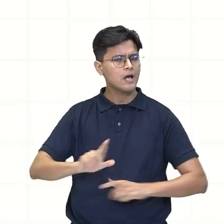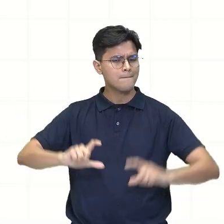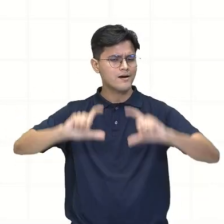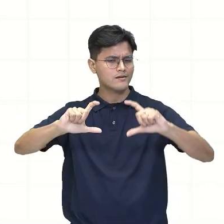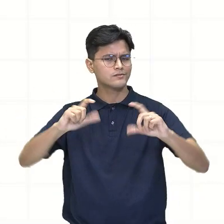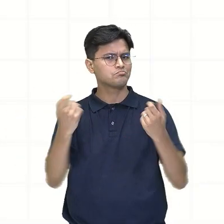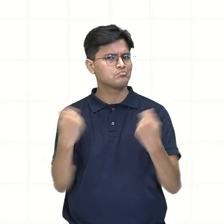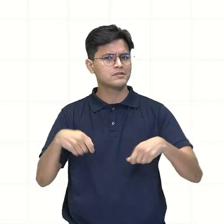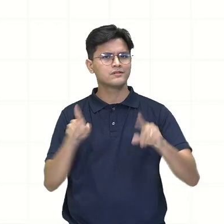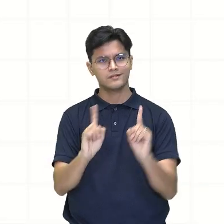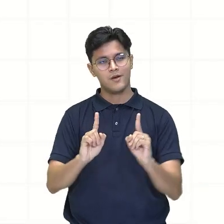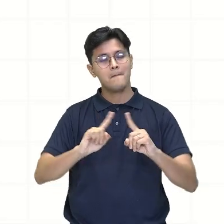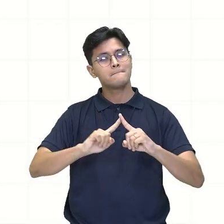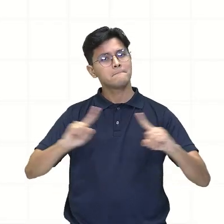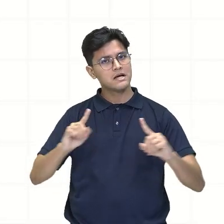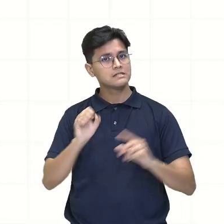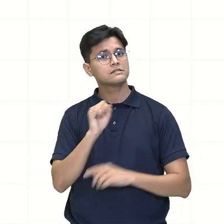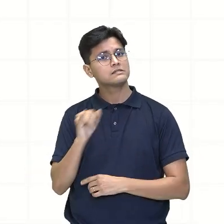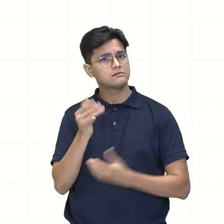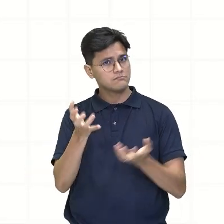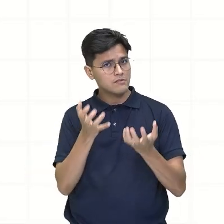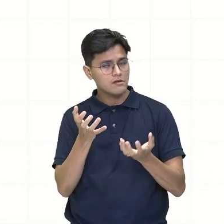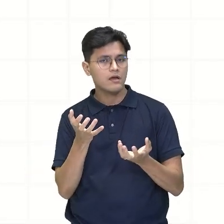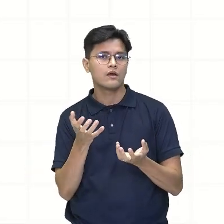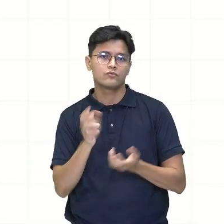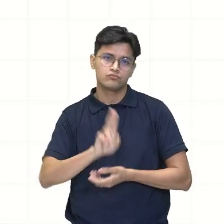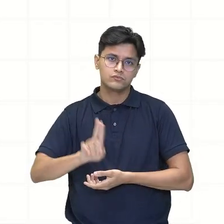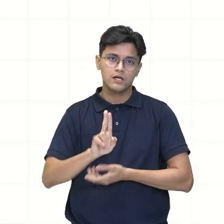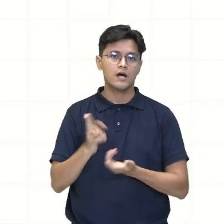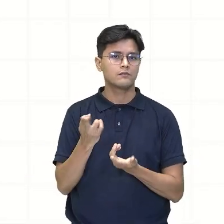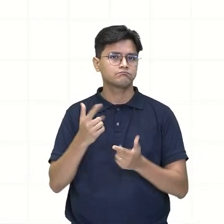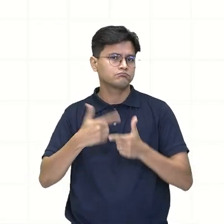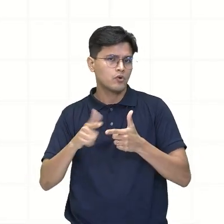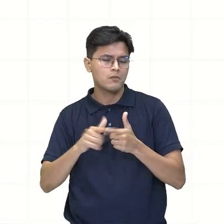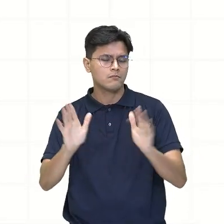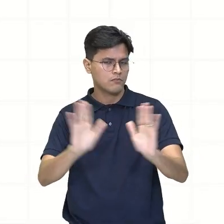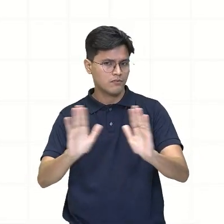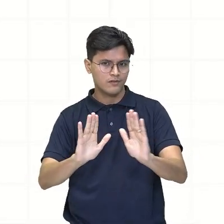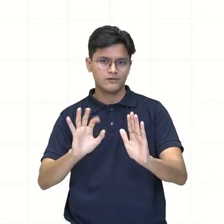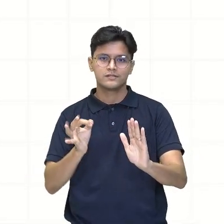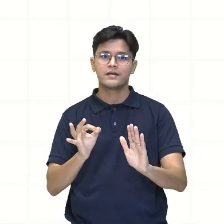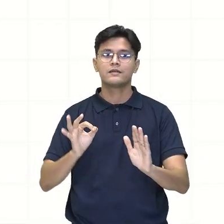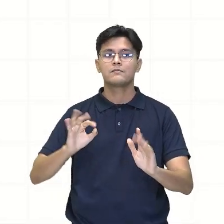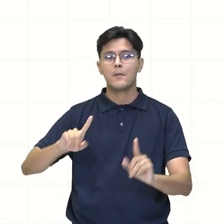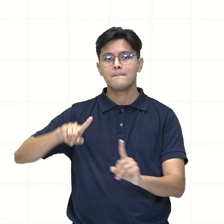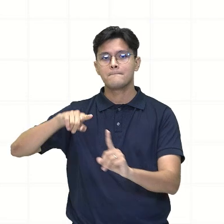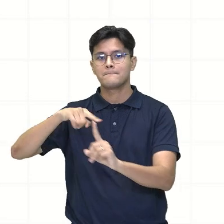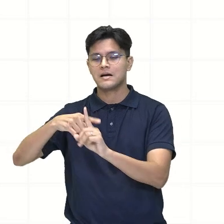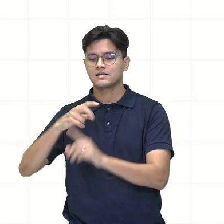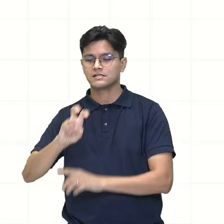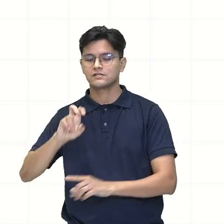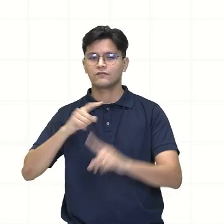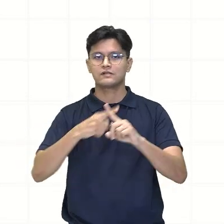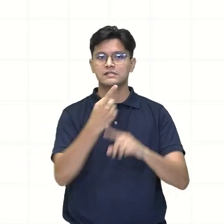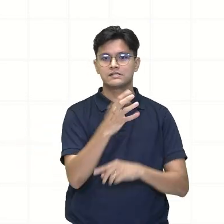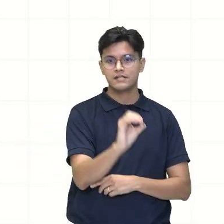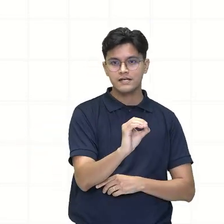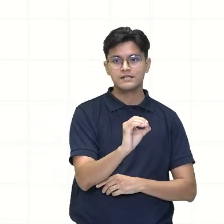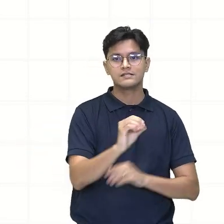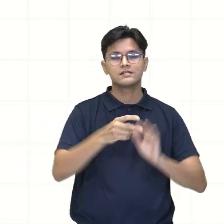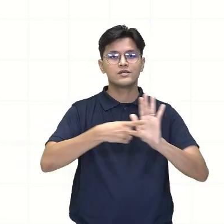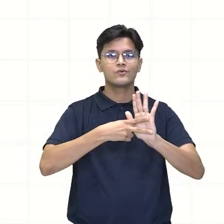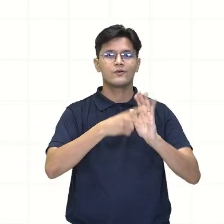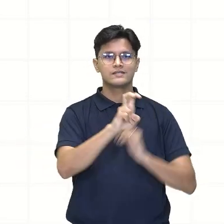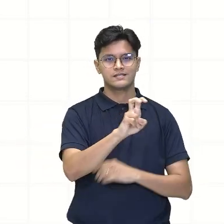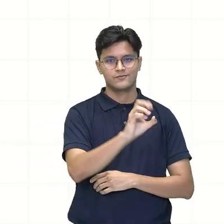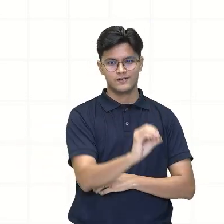quiser, não tem problema. Mais 5 vezes 10 é o mesmo que 5 vezes 10, que é